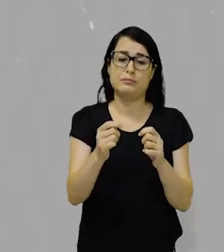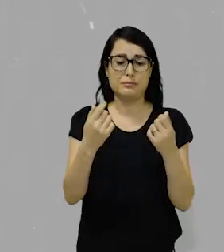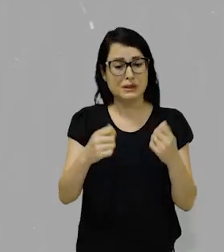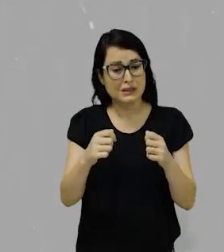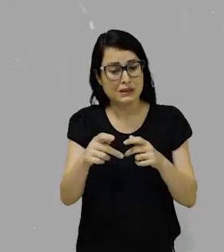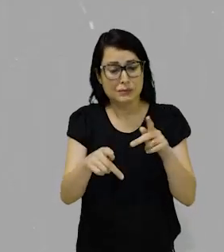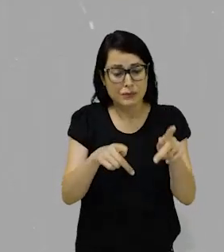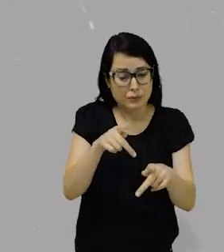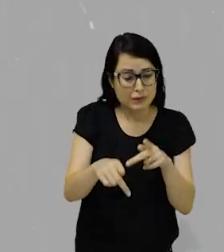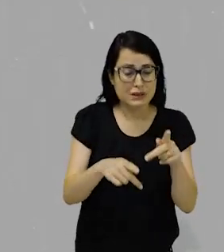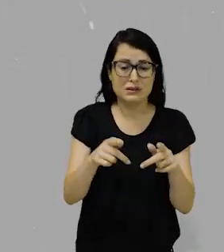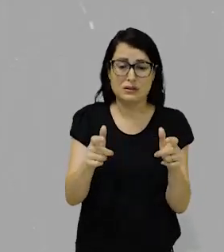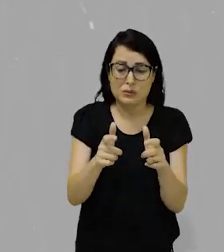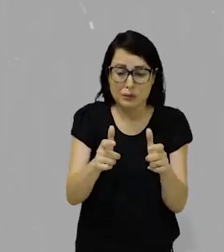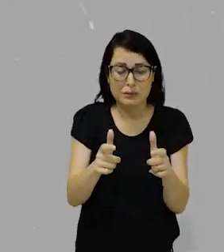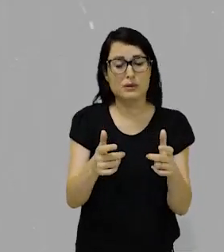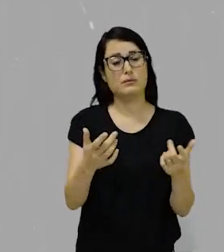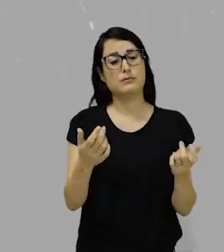são perspectivas